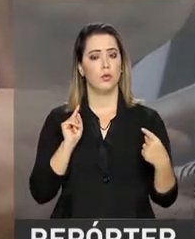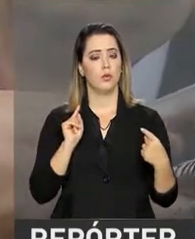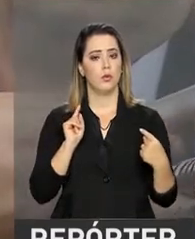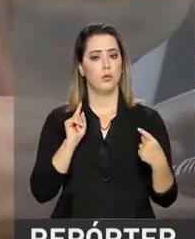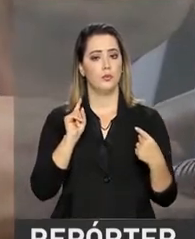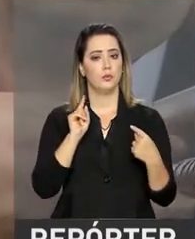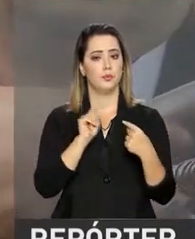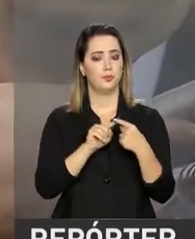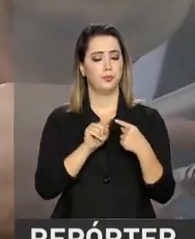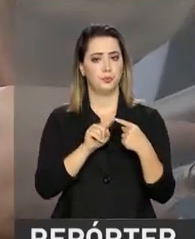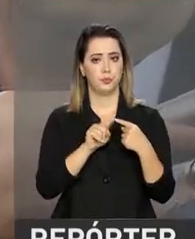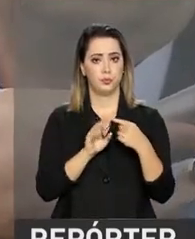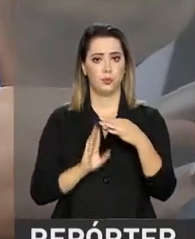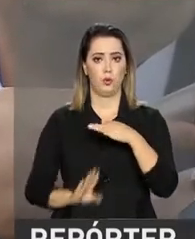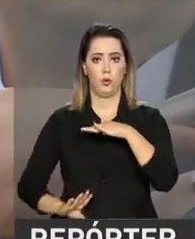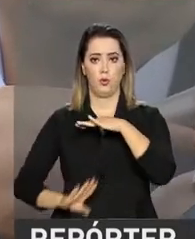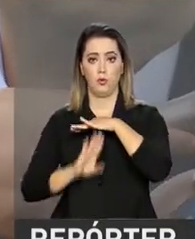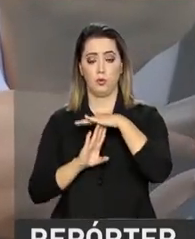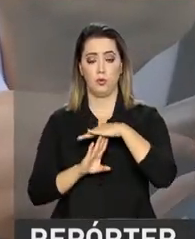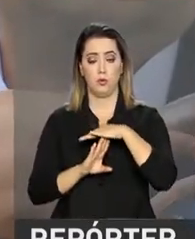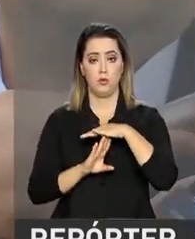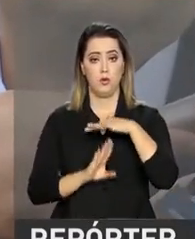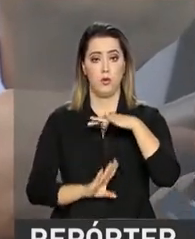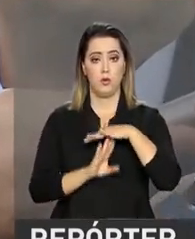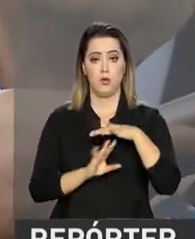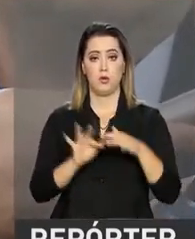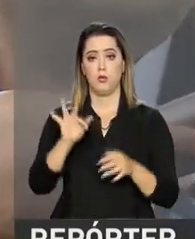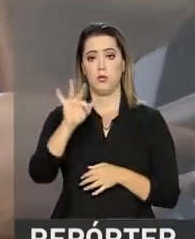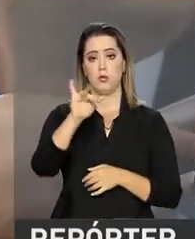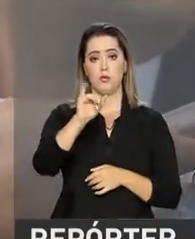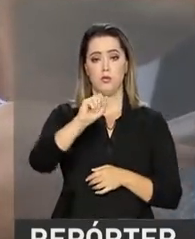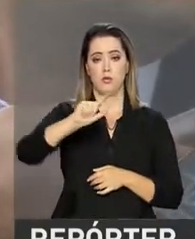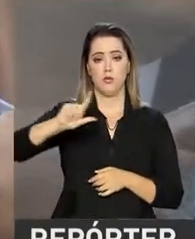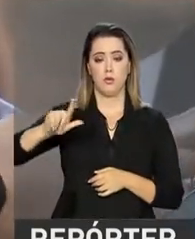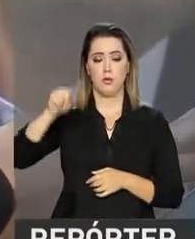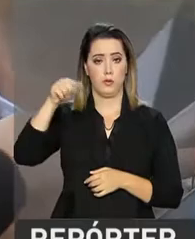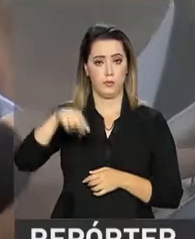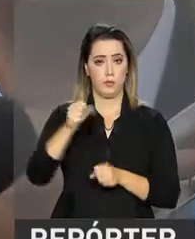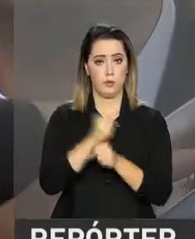peruano de 17 e 18